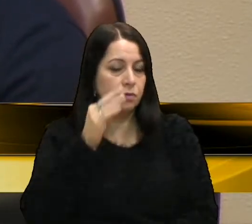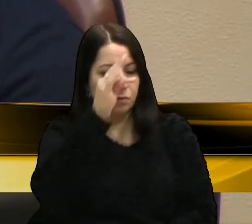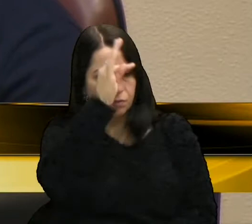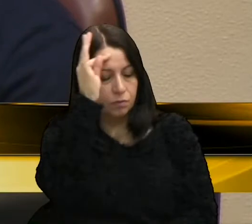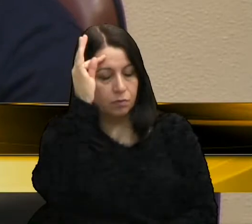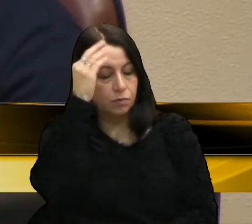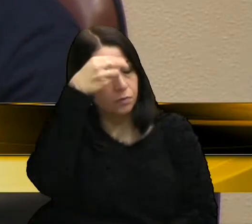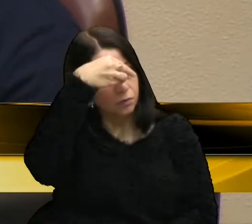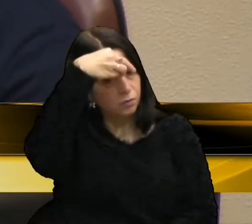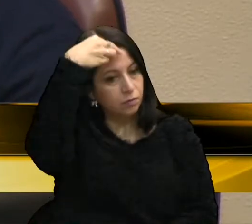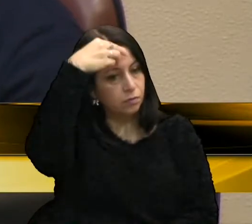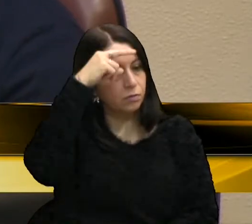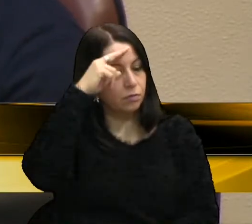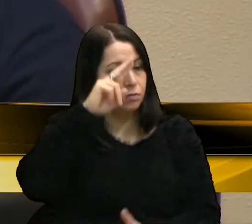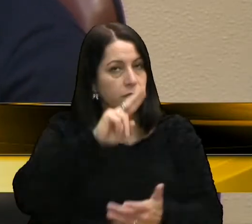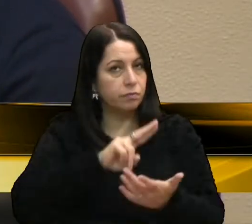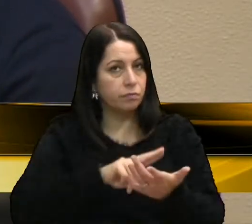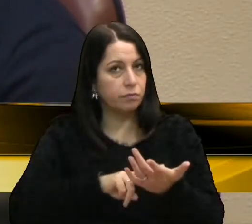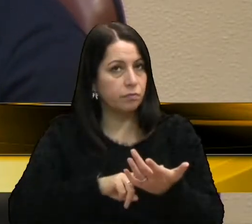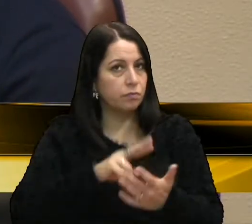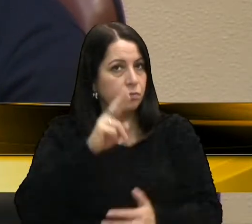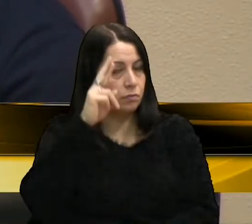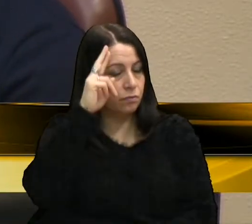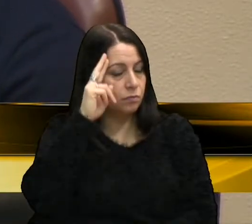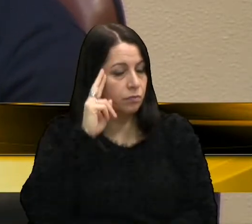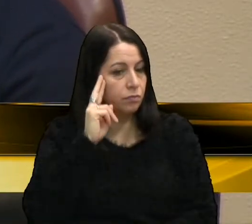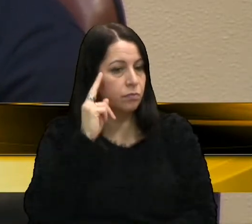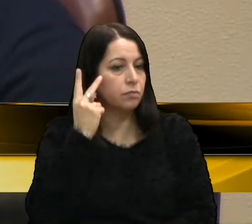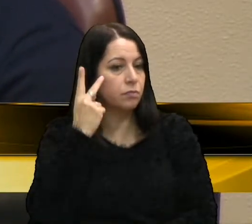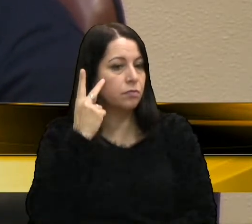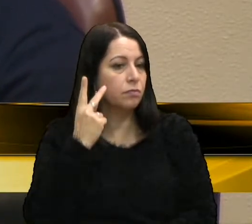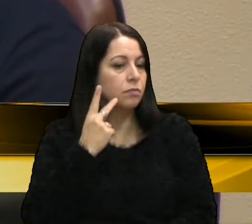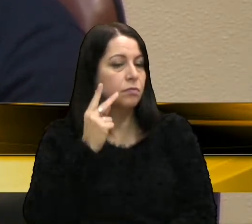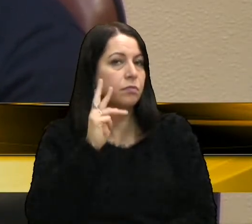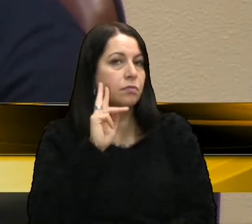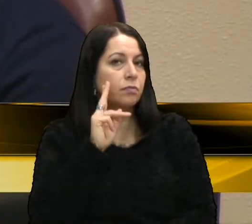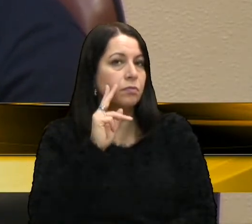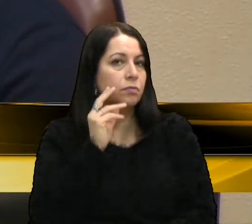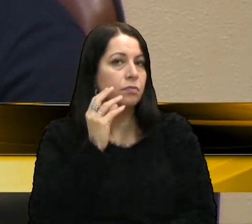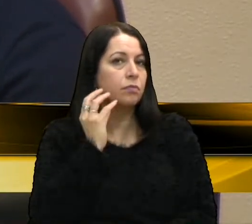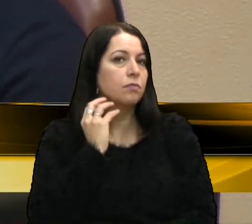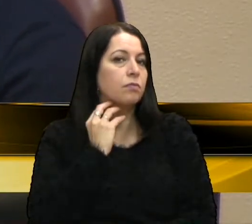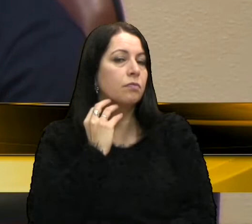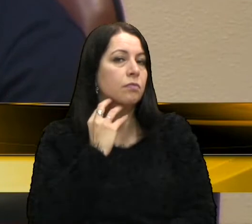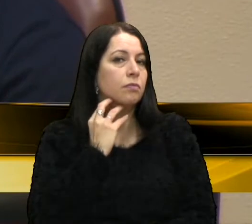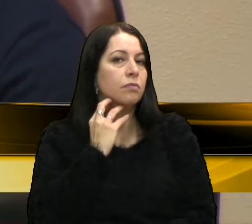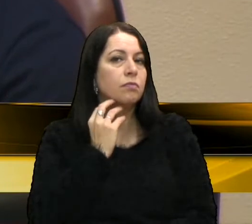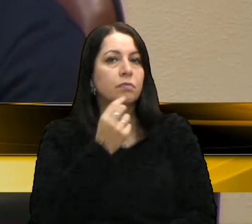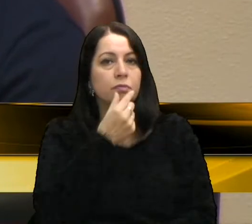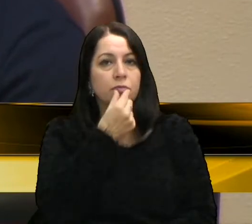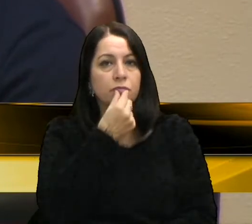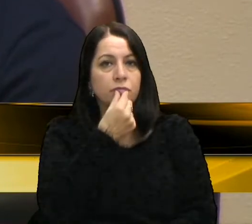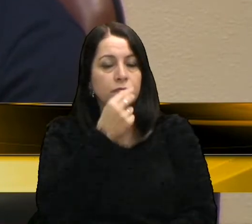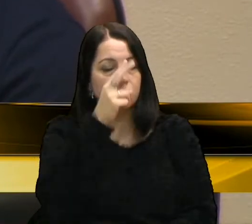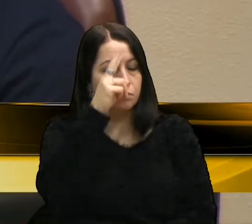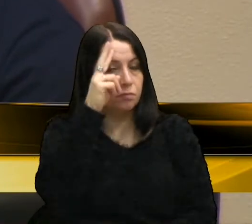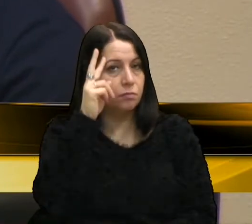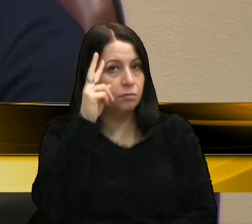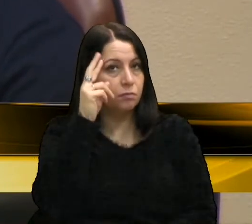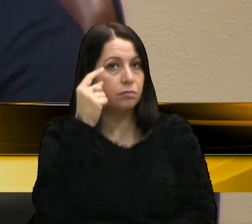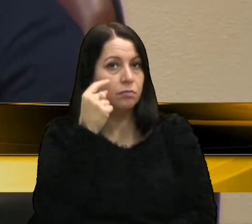Toigo, Kiko Girardi, Nerio Carteiro, Rafael Bueno, Renato Nunes, Renato Oliveira, Ricardo Daneluz, Rodrigo Beltrão, Velocino